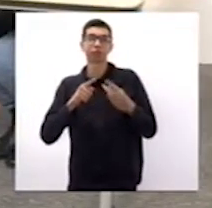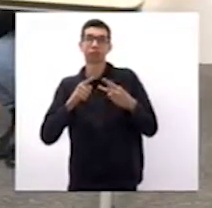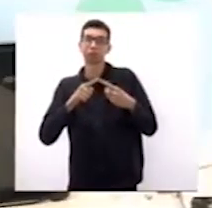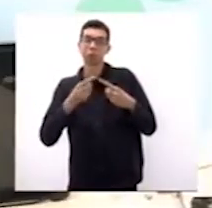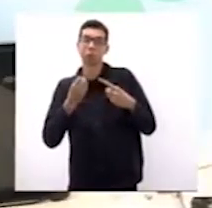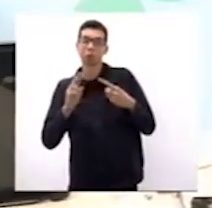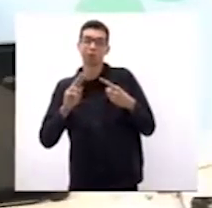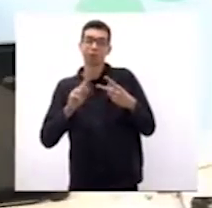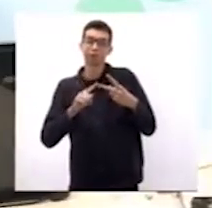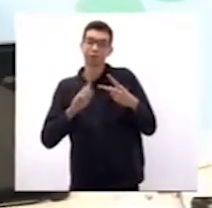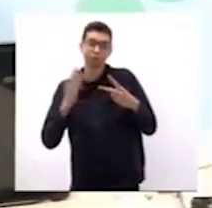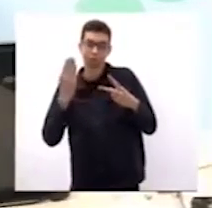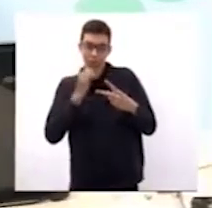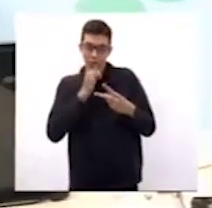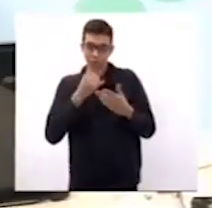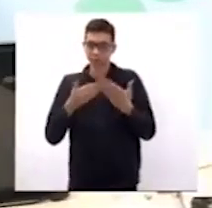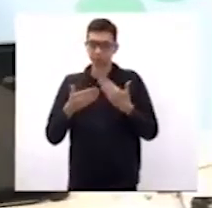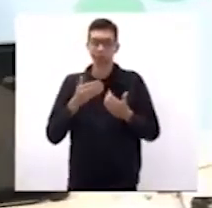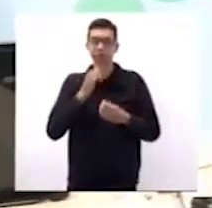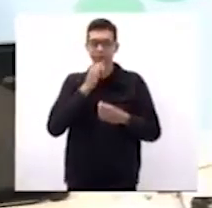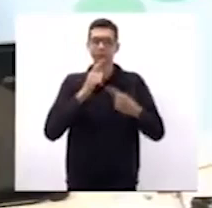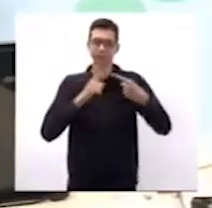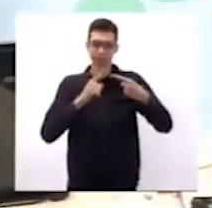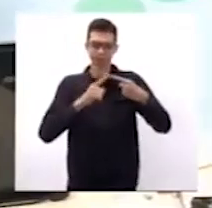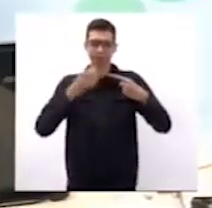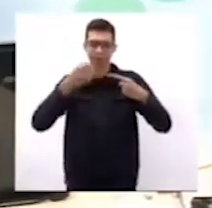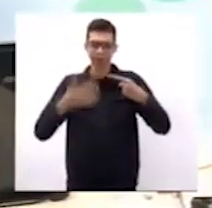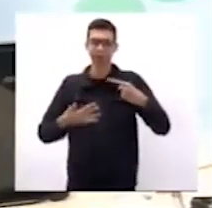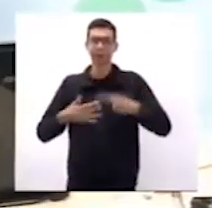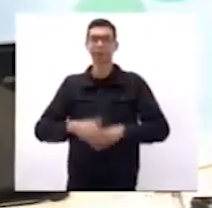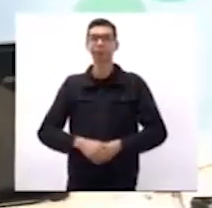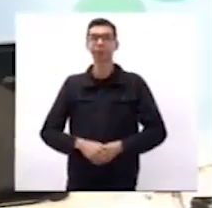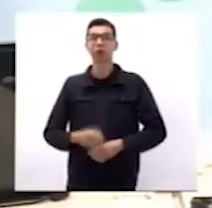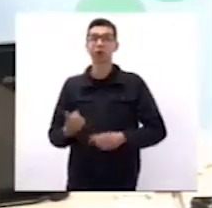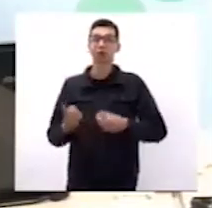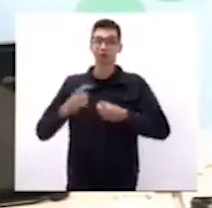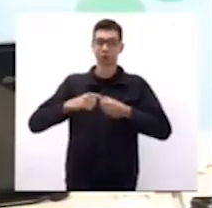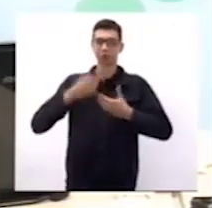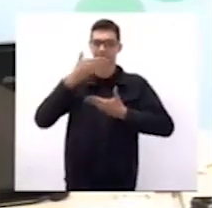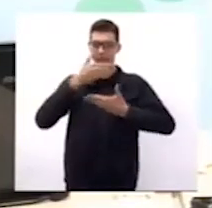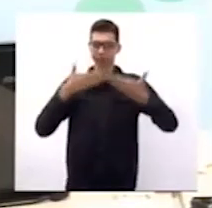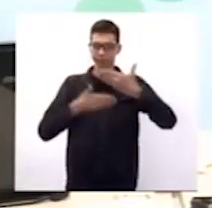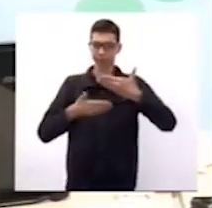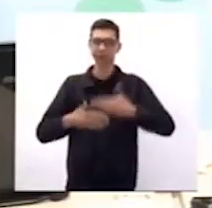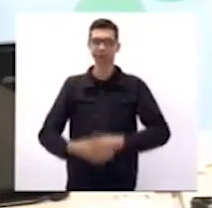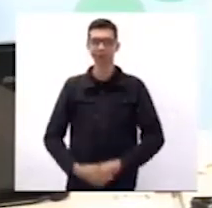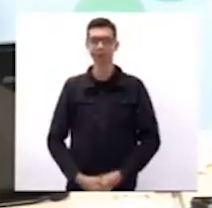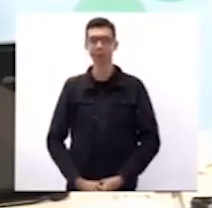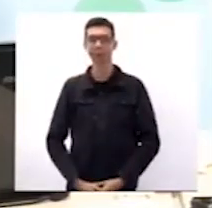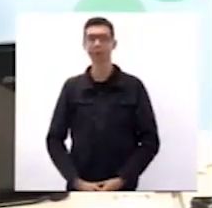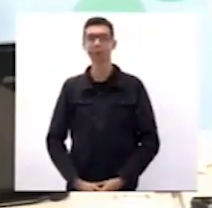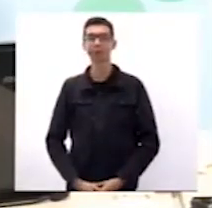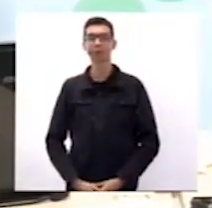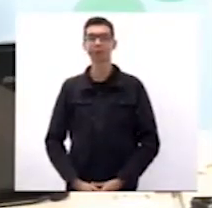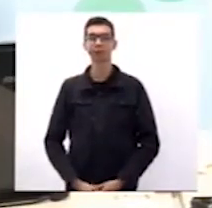ó. Na primeira afirmação, todas as escolas... Eu vou voltar aqui no slide. Tá, volta aí. Opa.